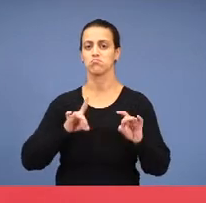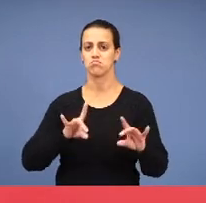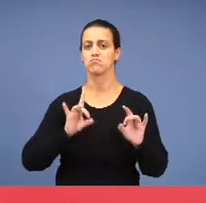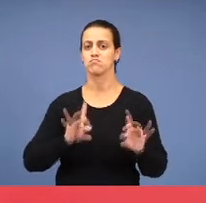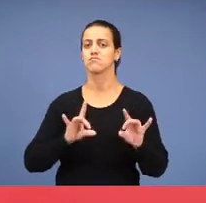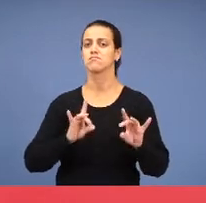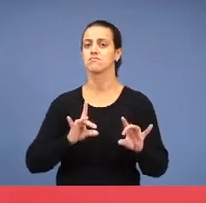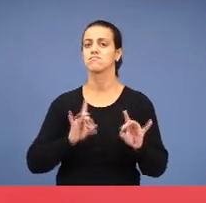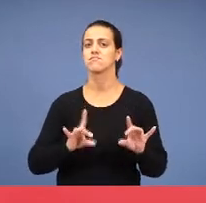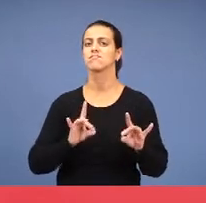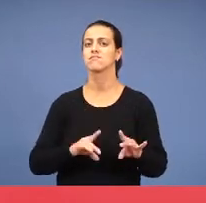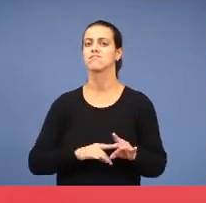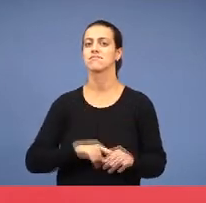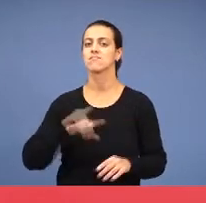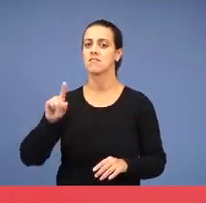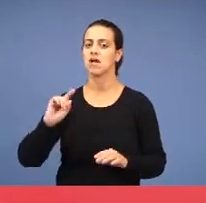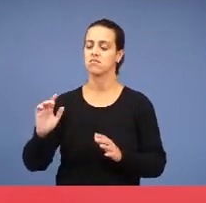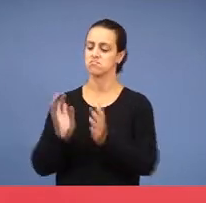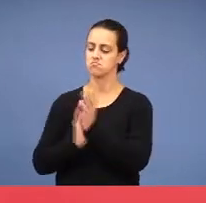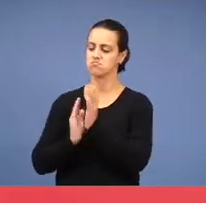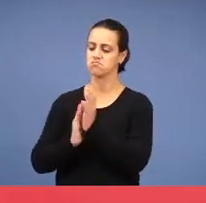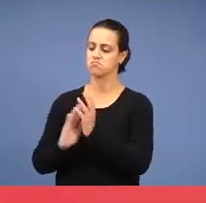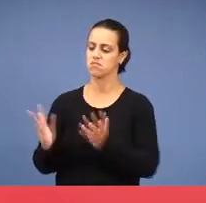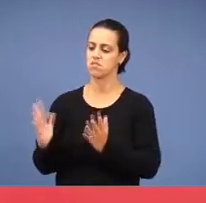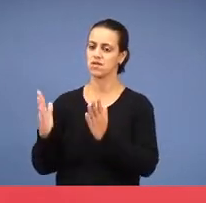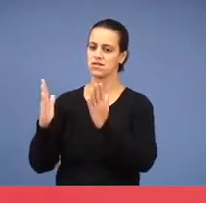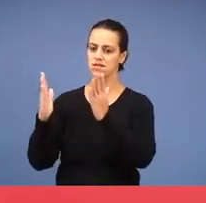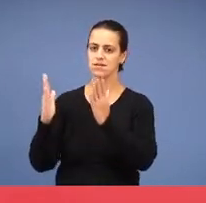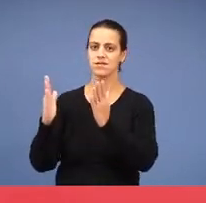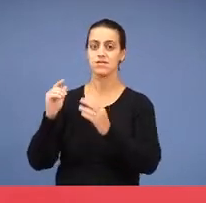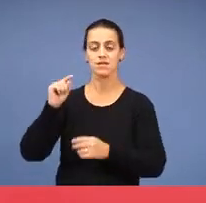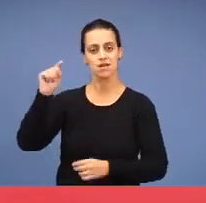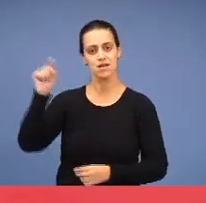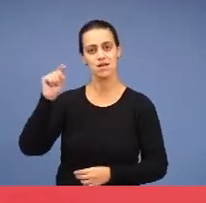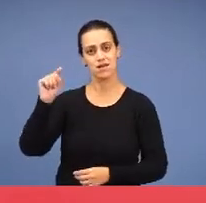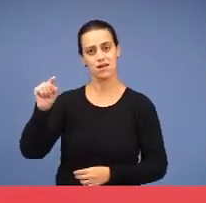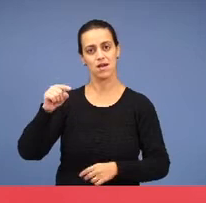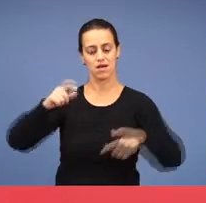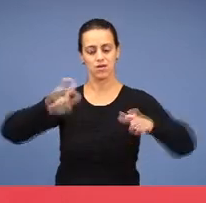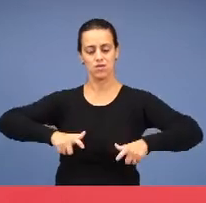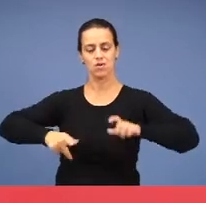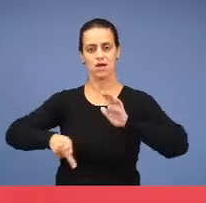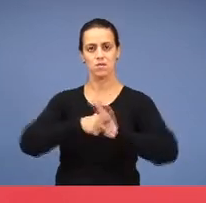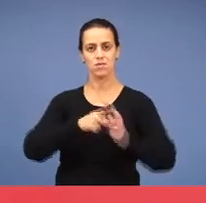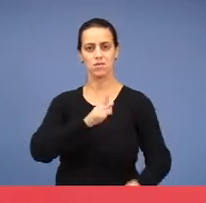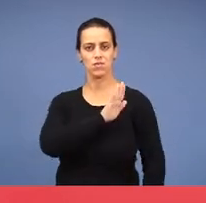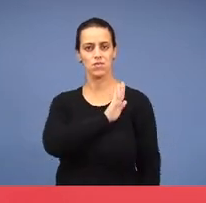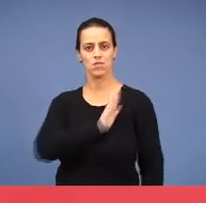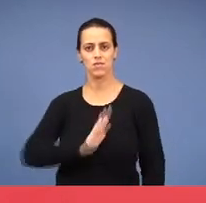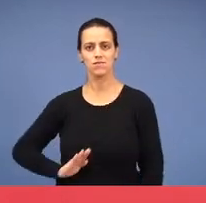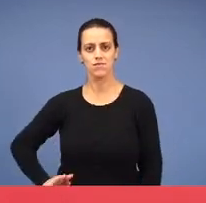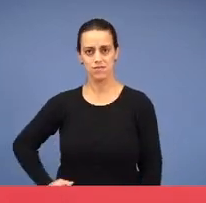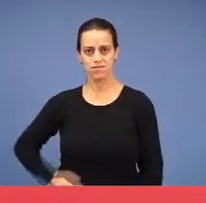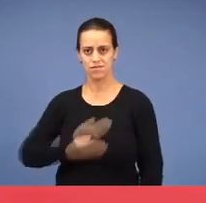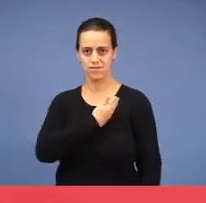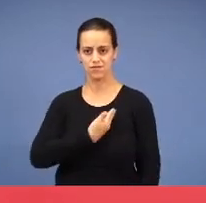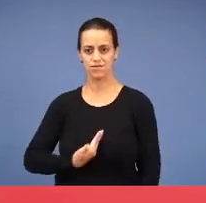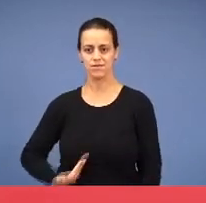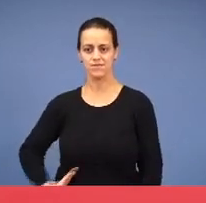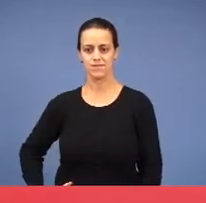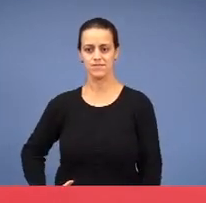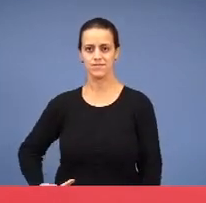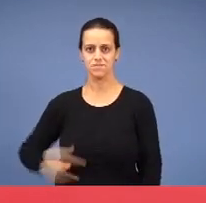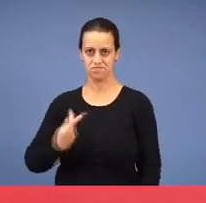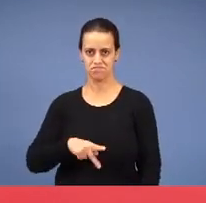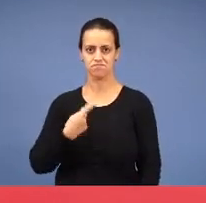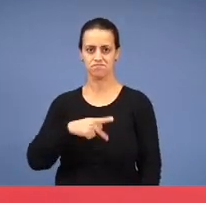ali uma homenagem no Palácio Anchieta, o Palácio do Governo do Estado do Espírito Santo, uma